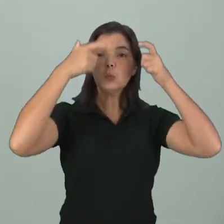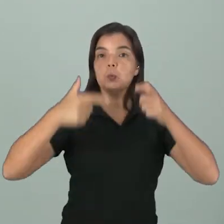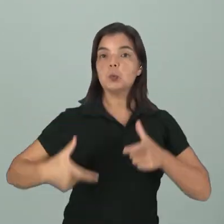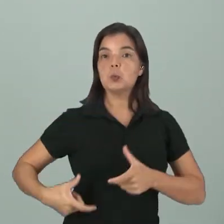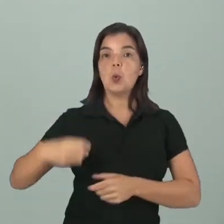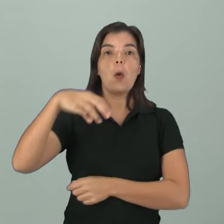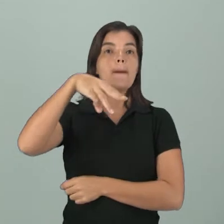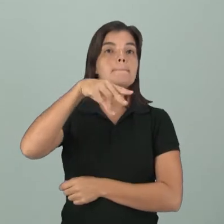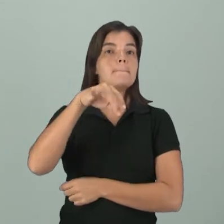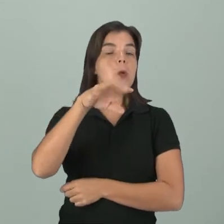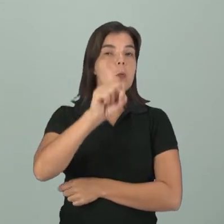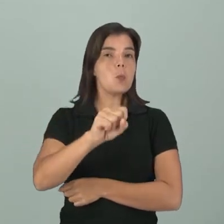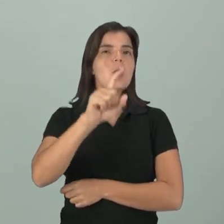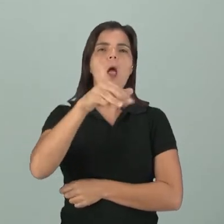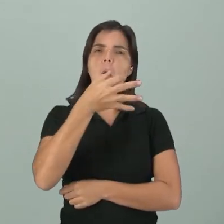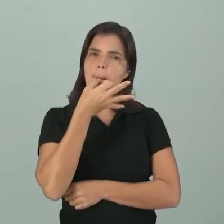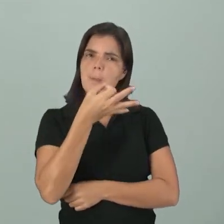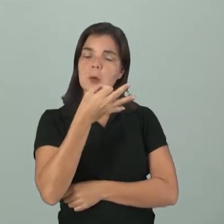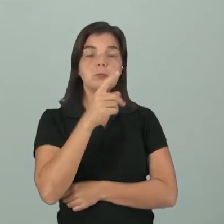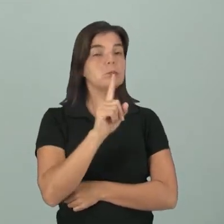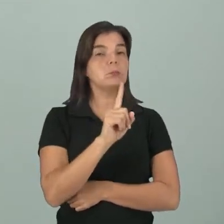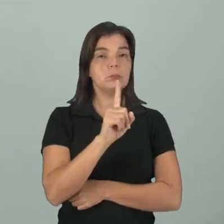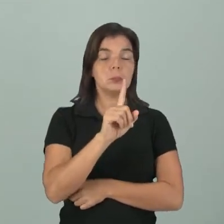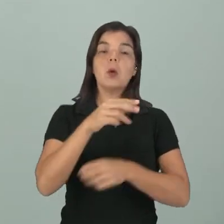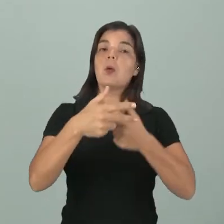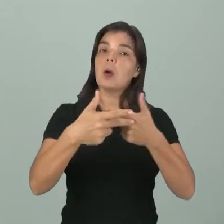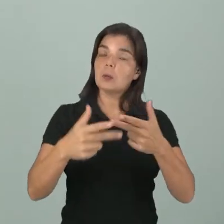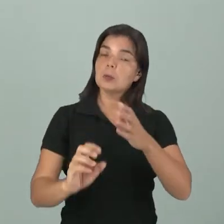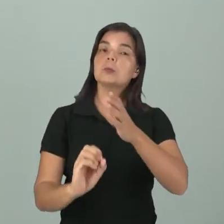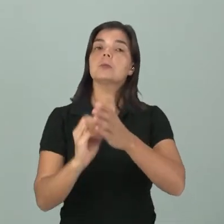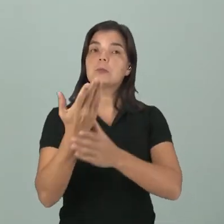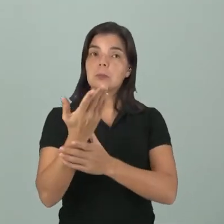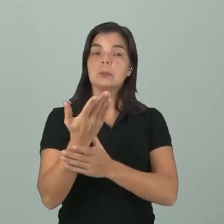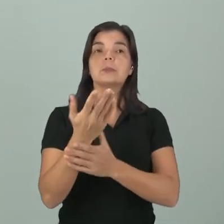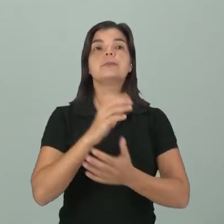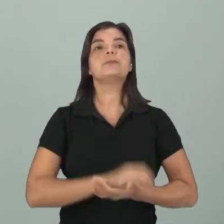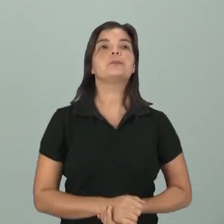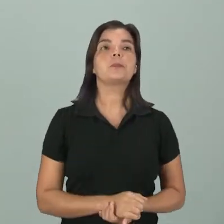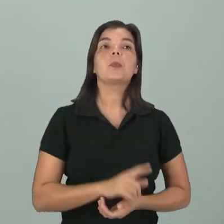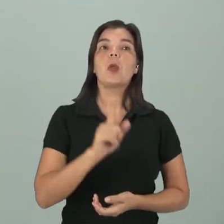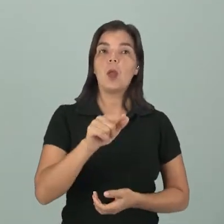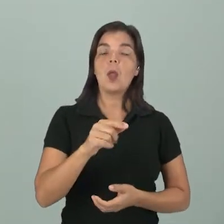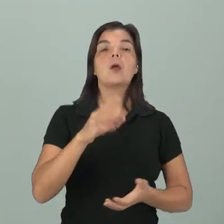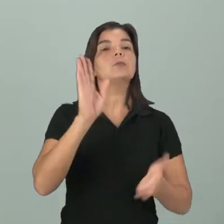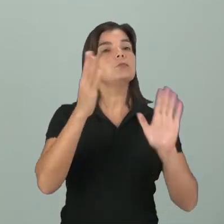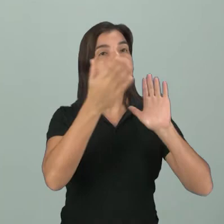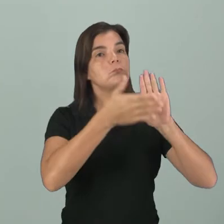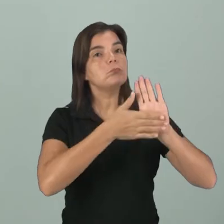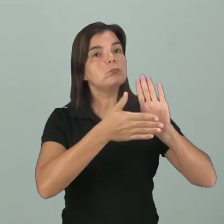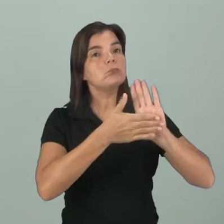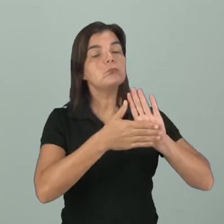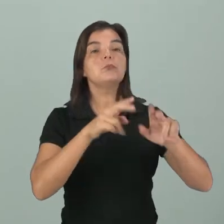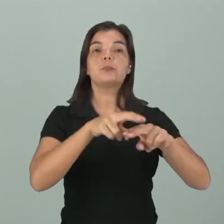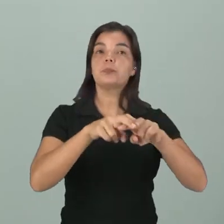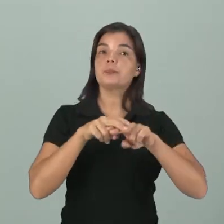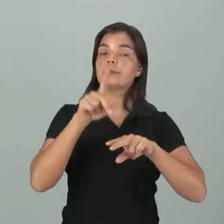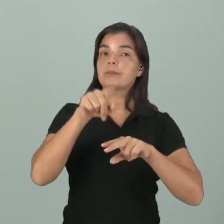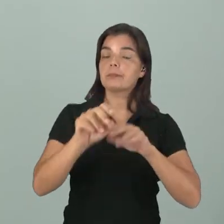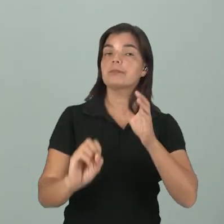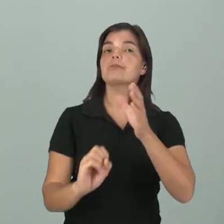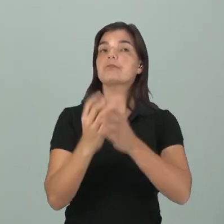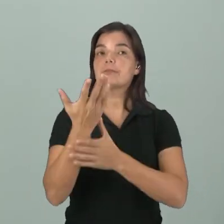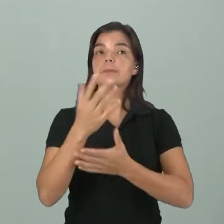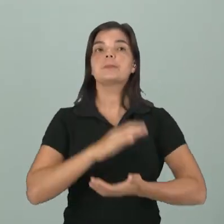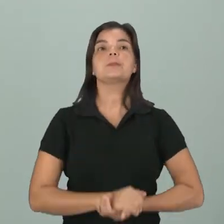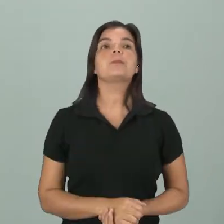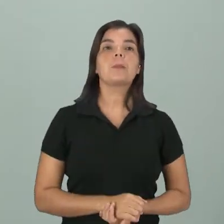Miss Brasil é uma opinião? Não, é algo que realmente aconteceu, é algo comprovado, por isso também que se trata